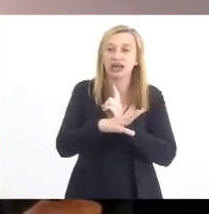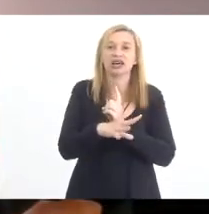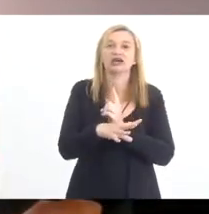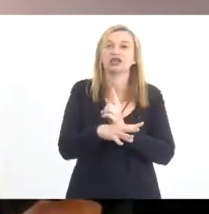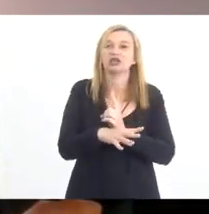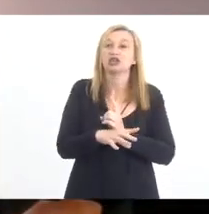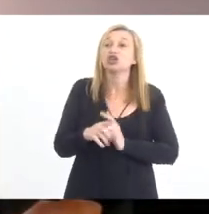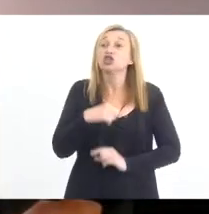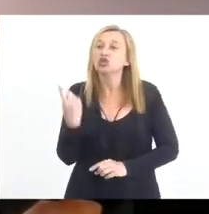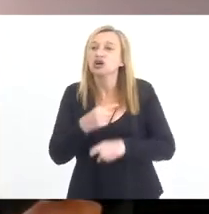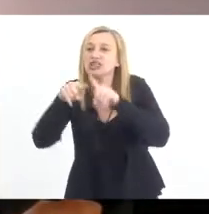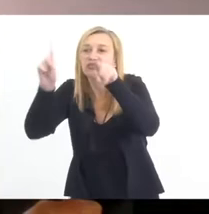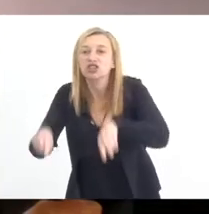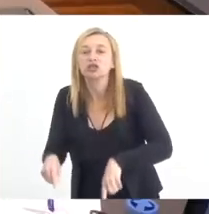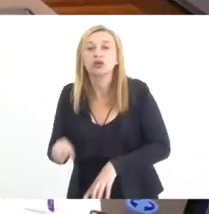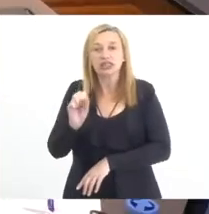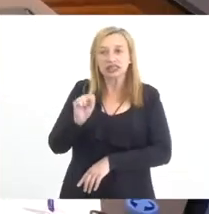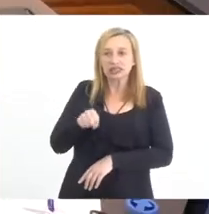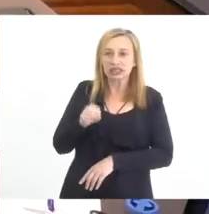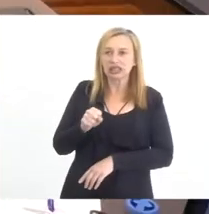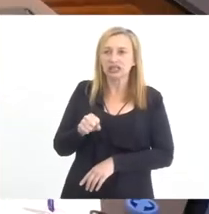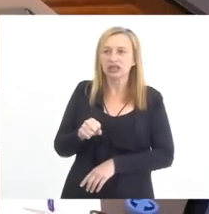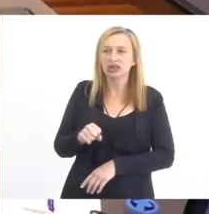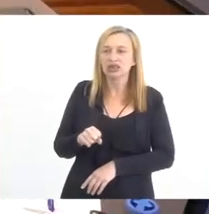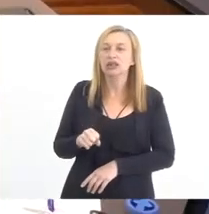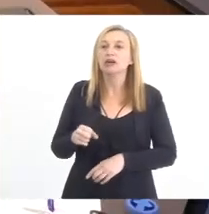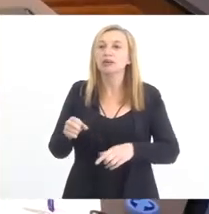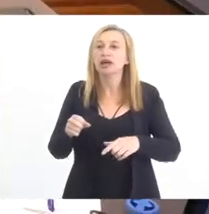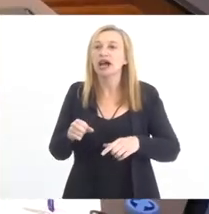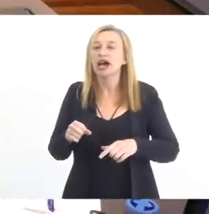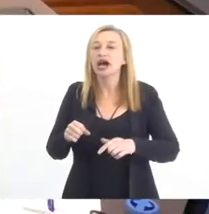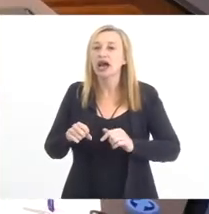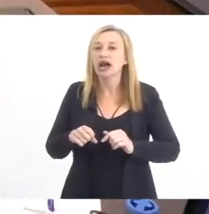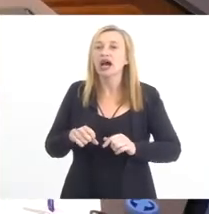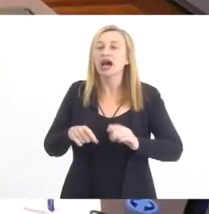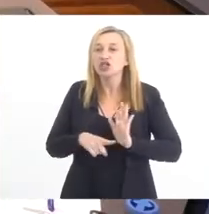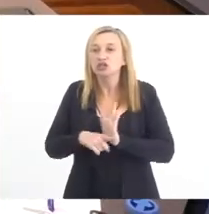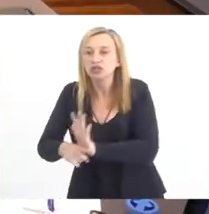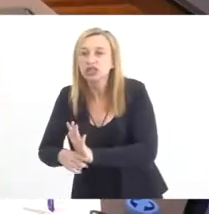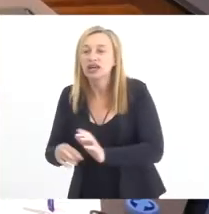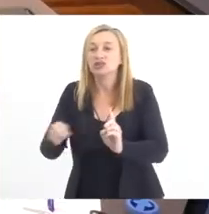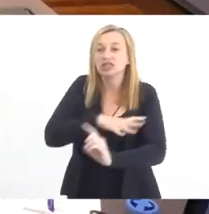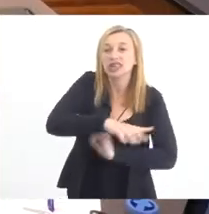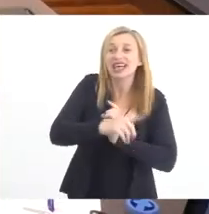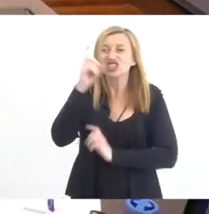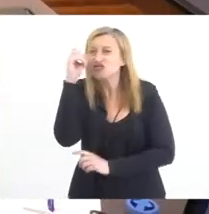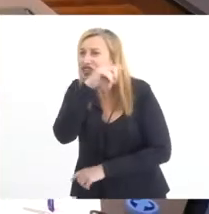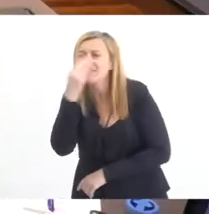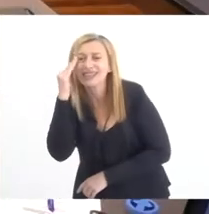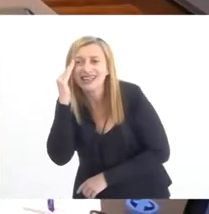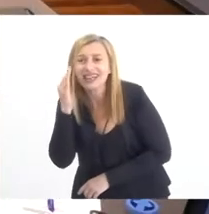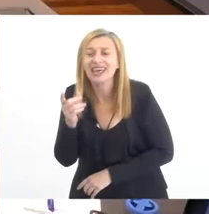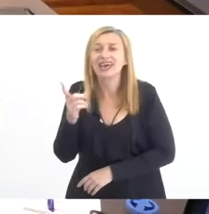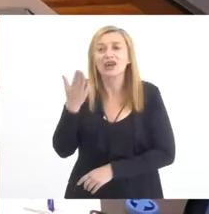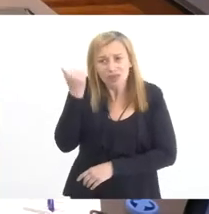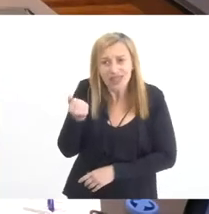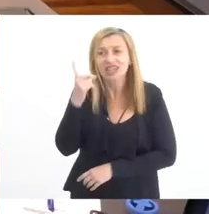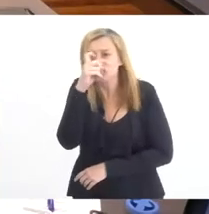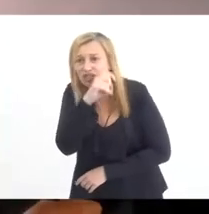Somos servidores, ele falou. Para servir a sociedade, é difícil as pessoas entenderem isso. Eu sei que é